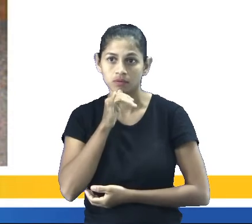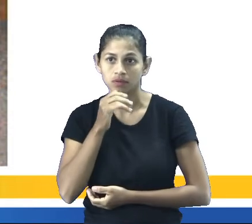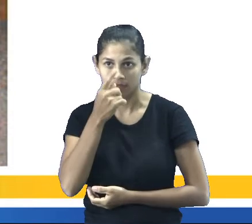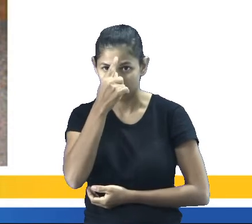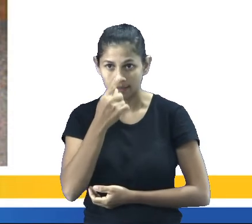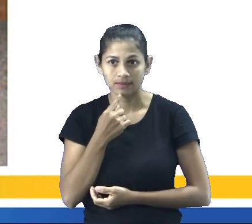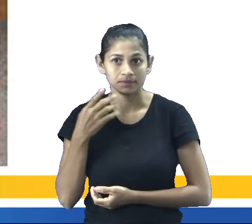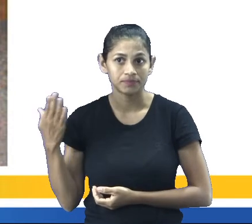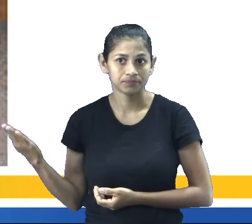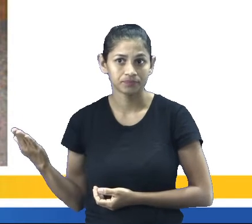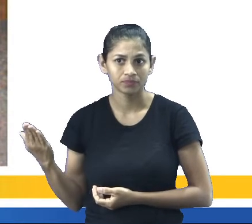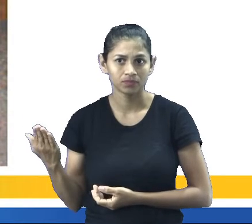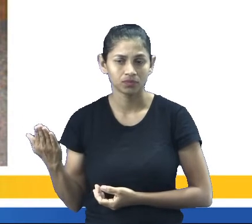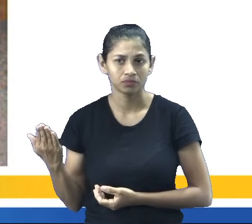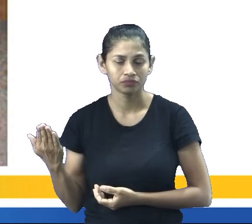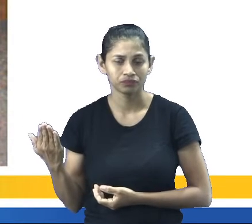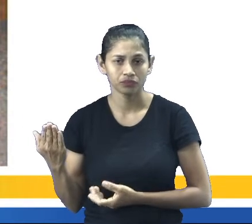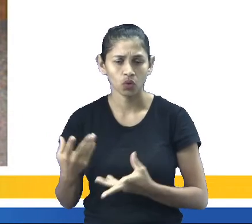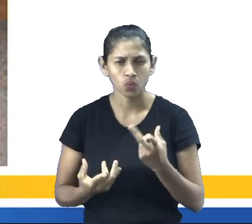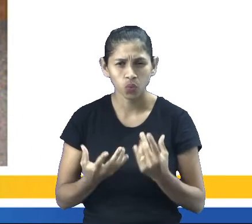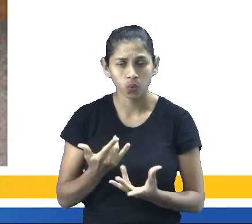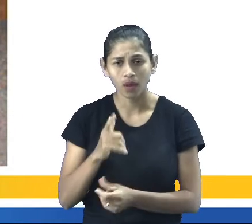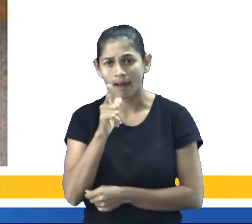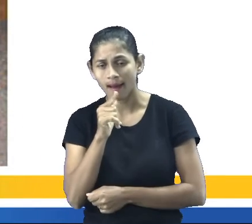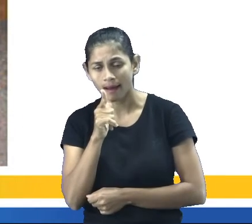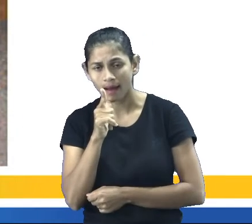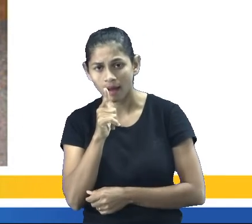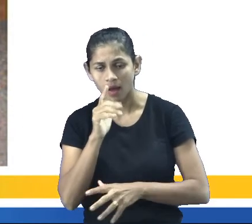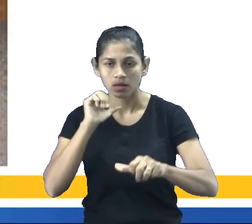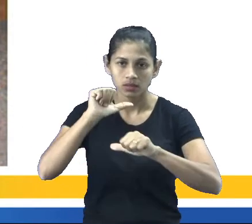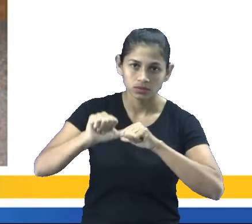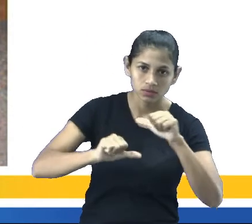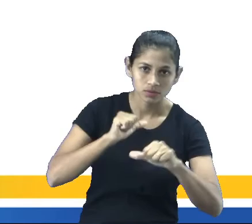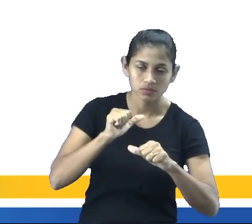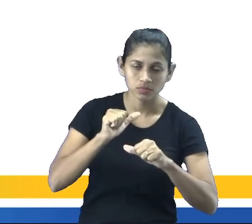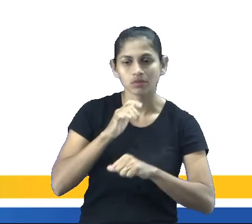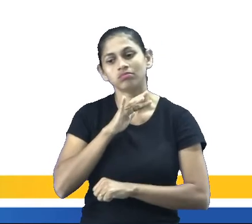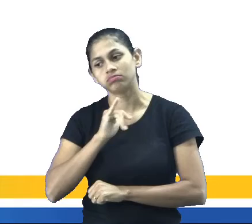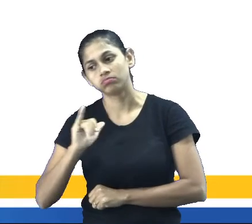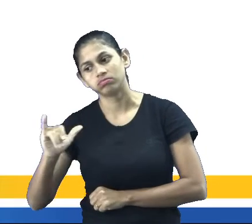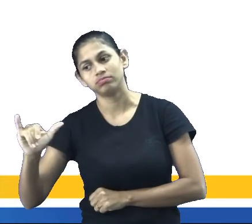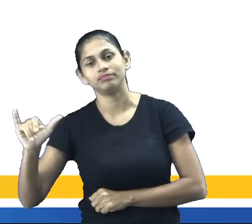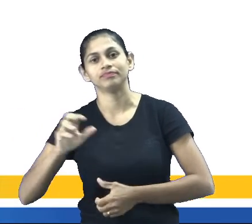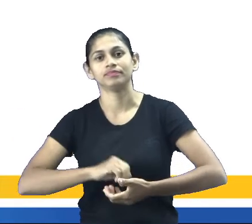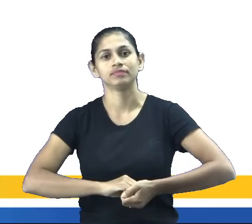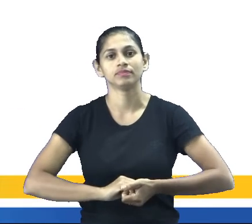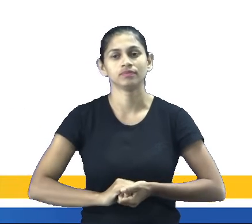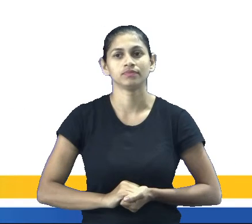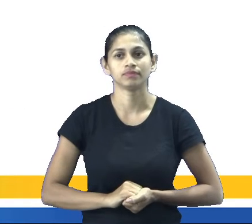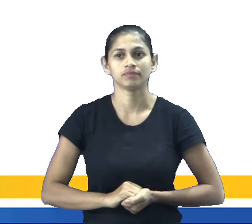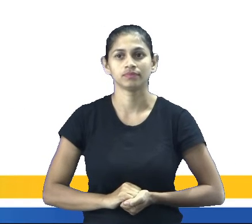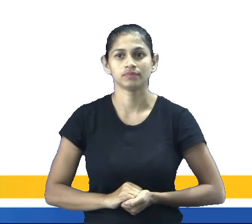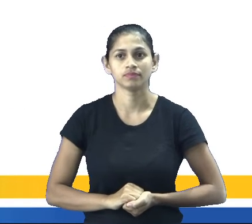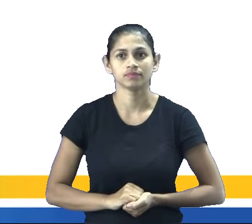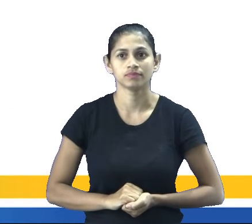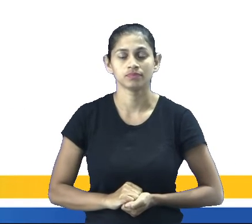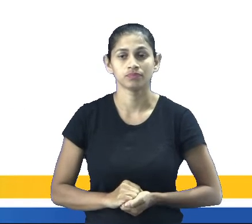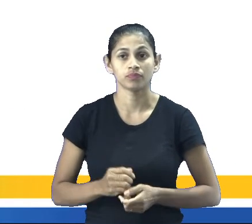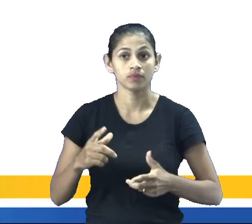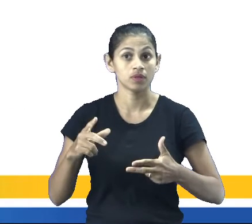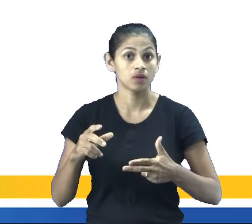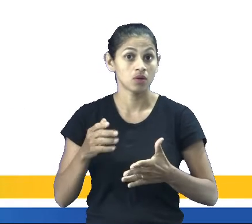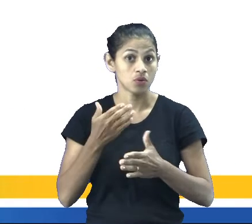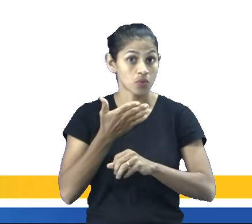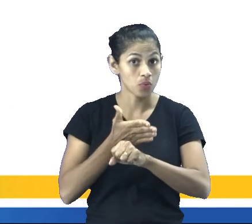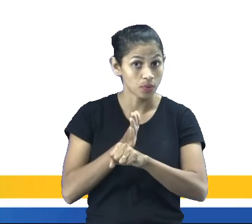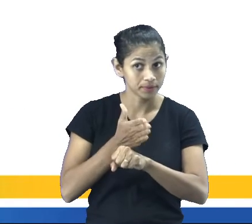esquema, esquenta a água, gira a turbina, gera eletricidade. Bora lá para o exercício. Então,